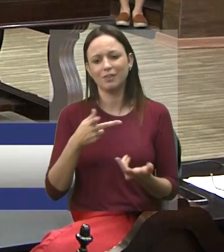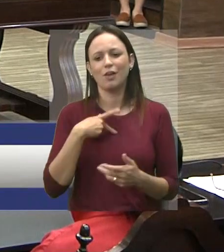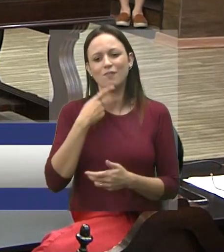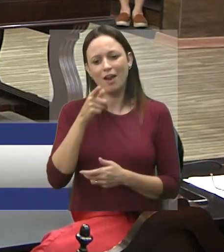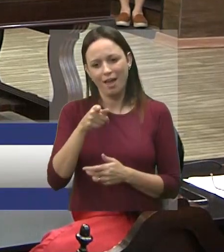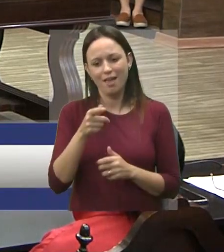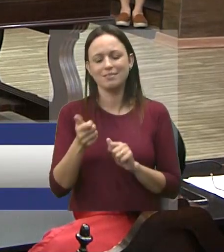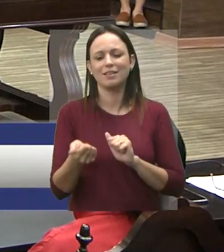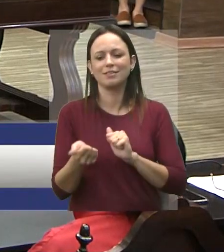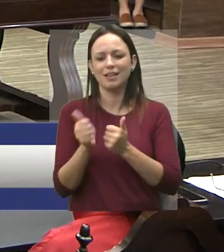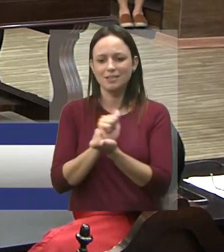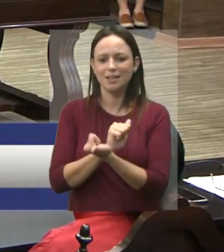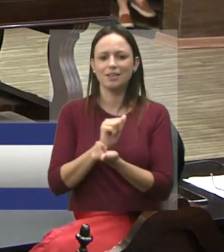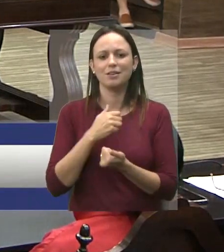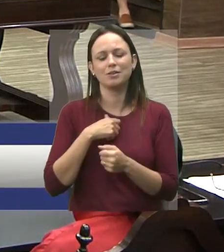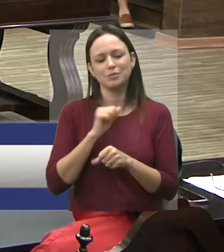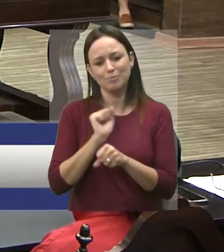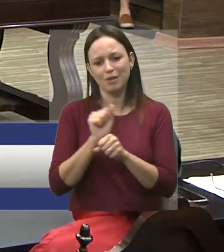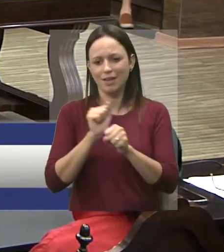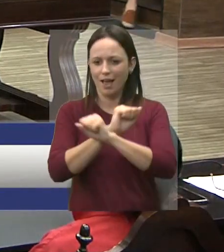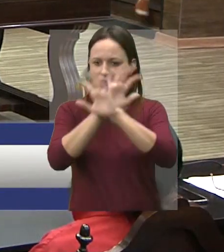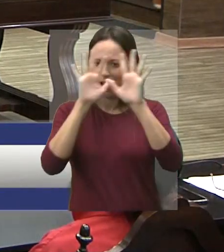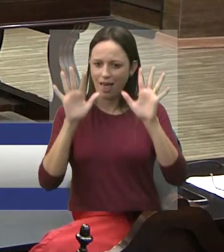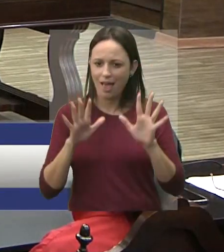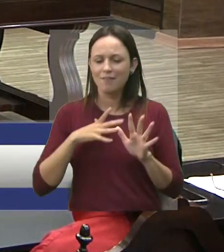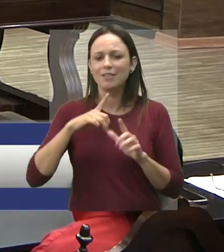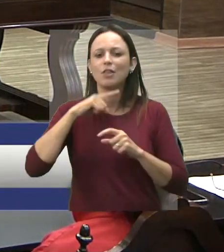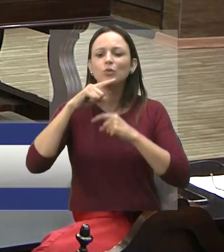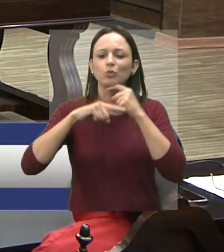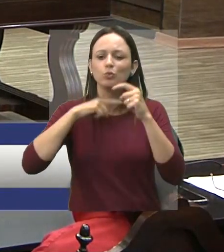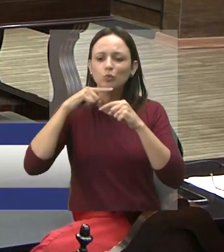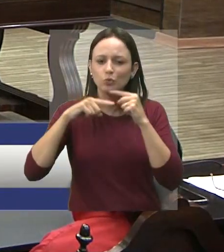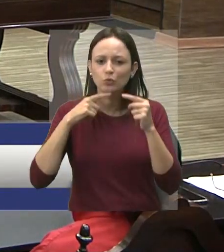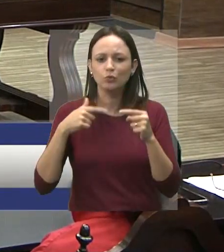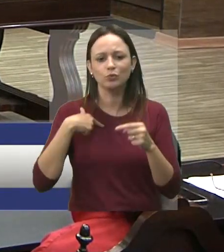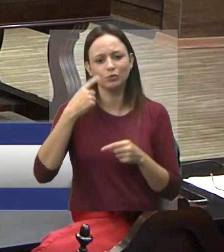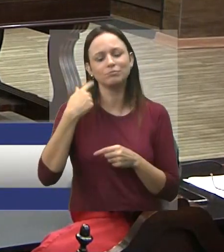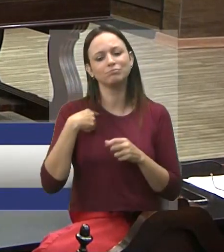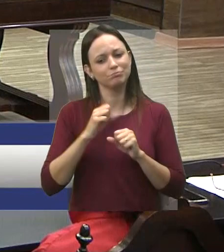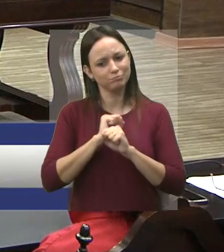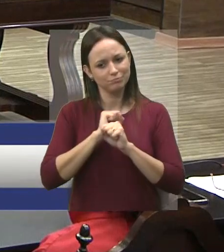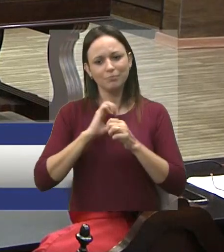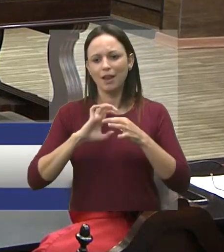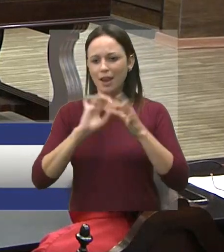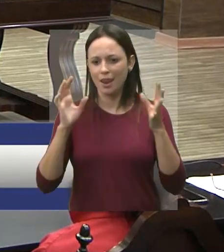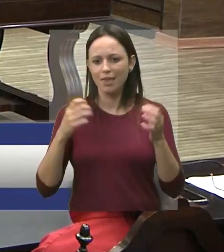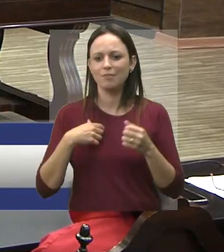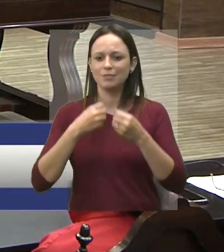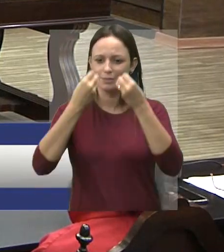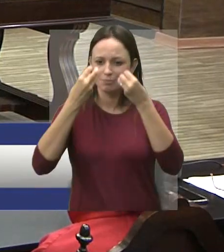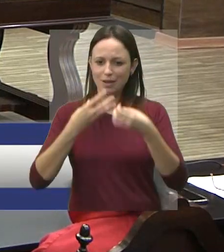que tenha ficado claro. Se tiver alguma dúvida, estamos à disposição aqui para tentar esclarecer. Tá?